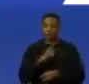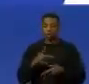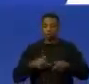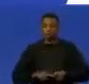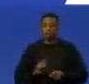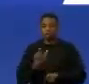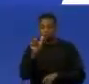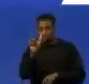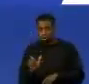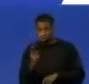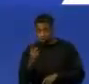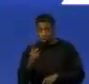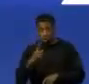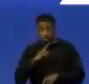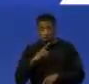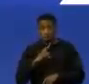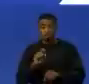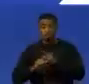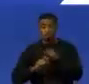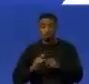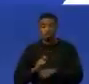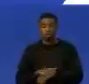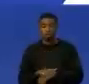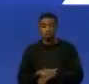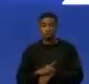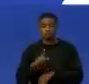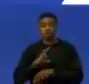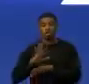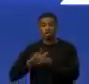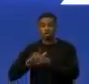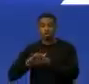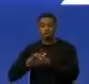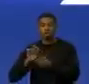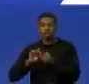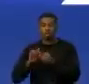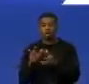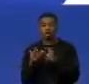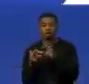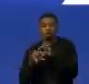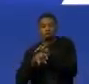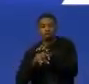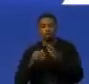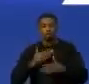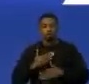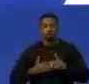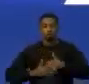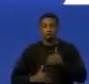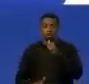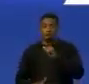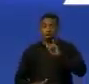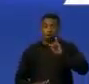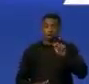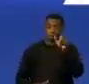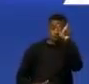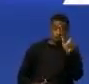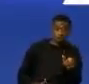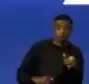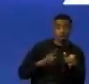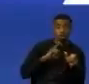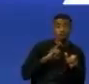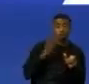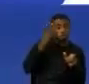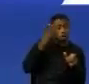fenótipo relacionado ao alelo mutante, ou seja, tinha a doença, distrofia muscular. Enquanto que a sua irmã apresentava o